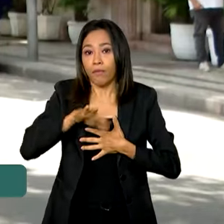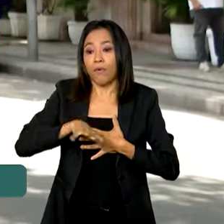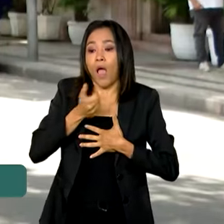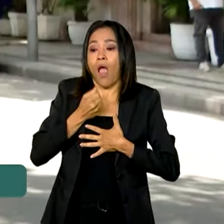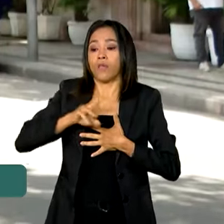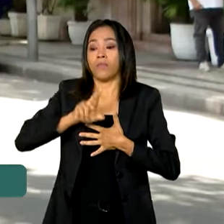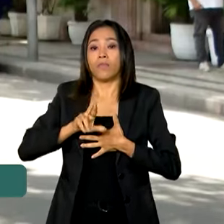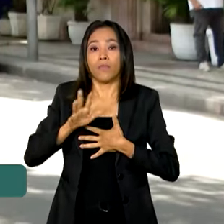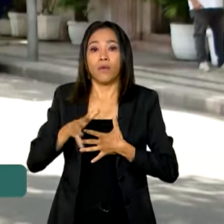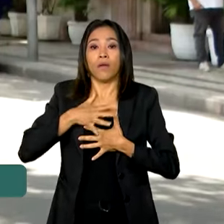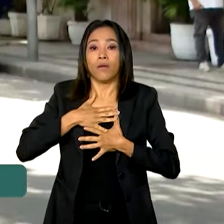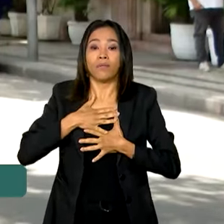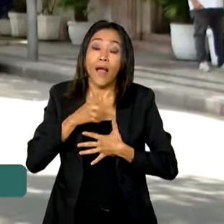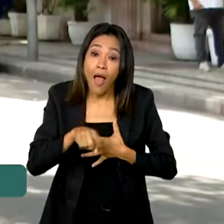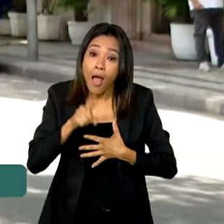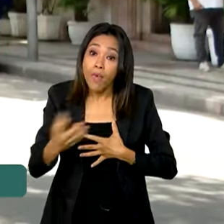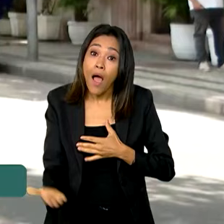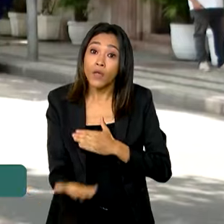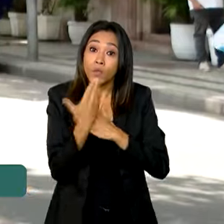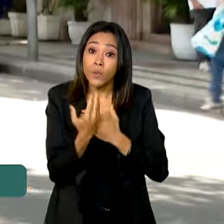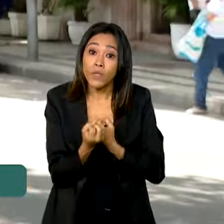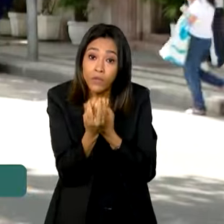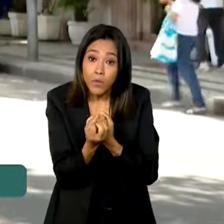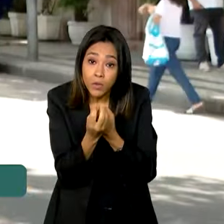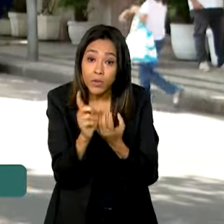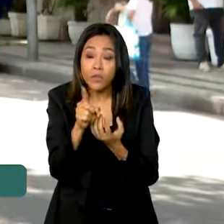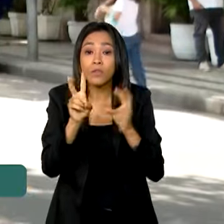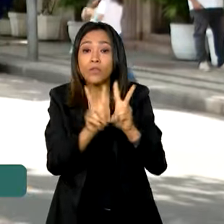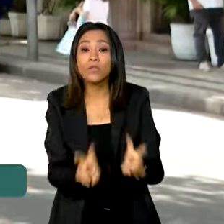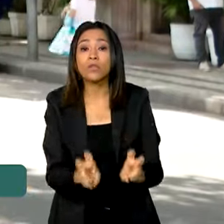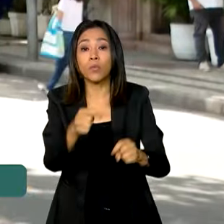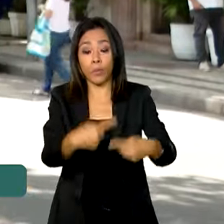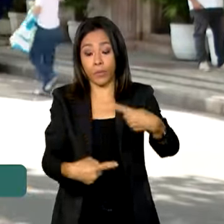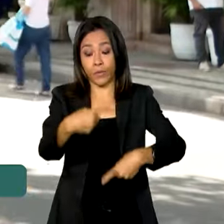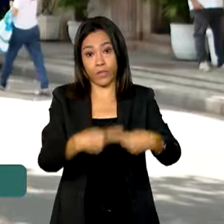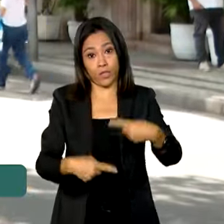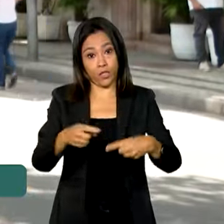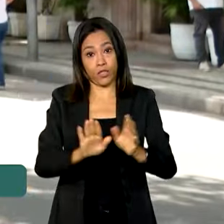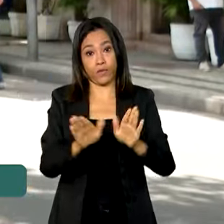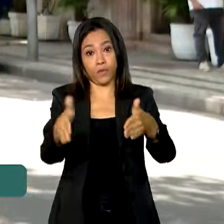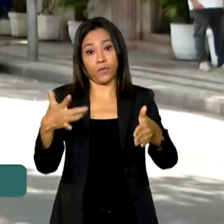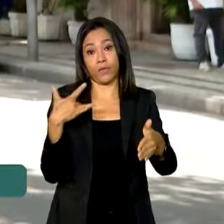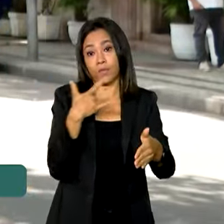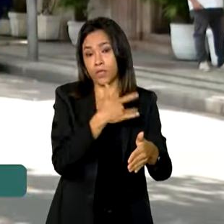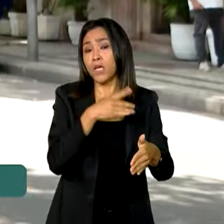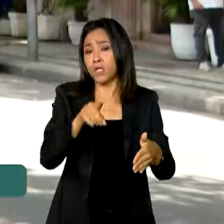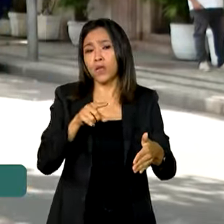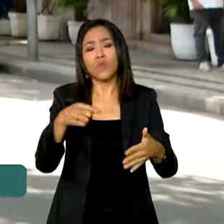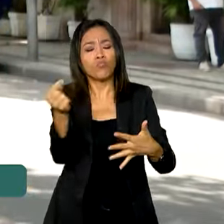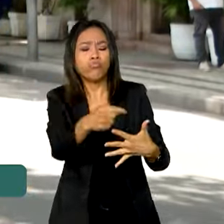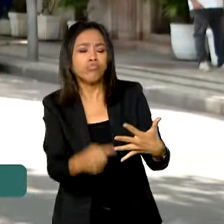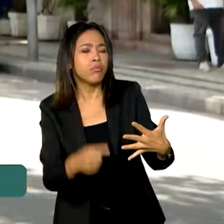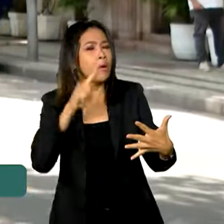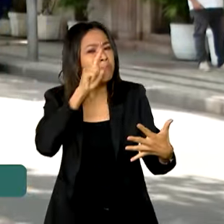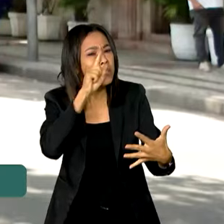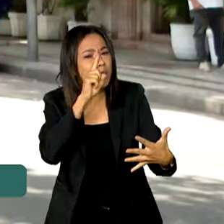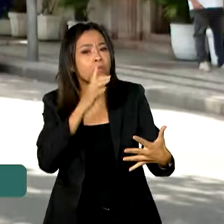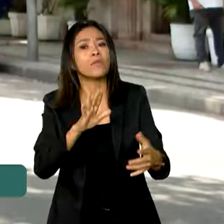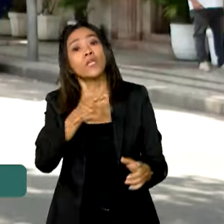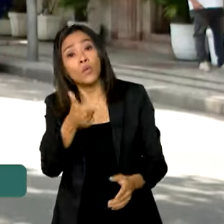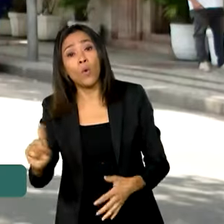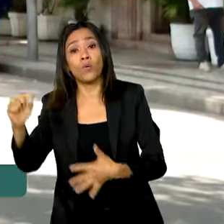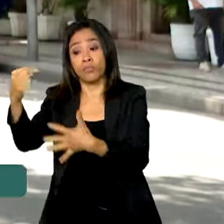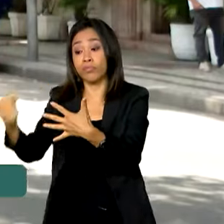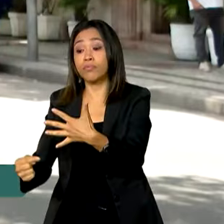na definição de políticas públicas em saúde. A pesquisa revela não só os fatores de risco, como também os de proteção, e aí